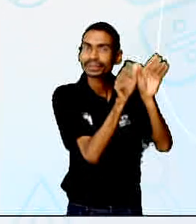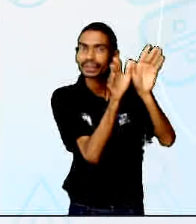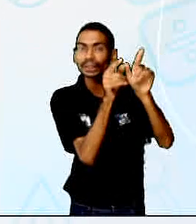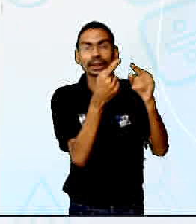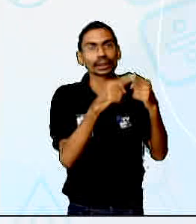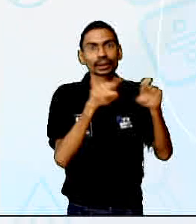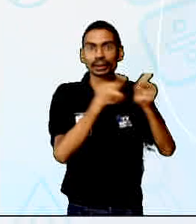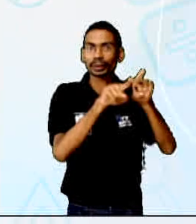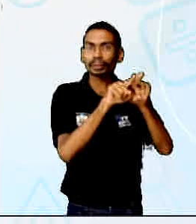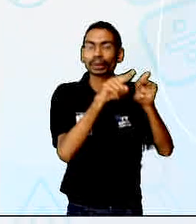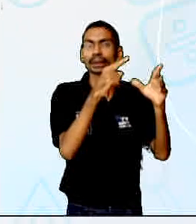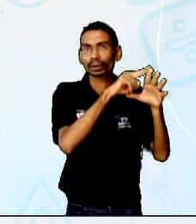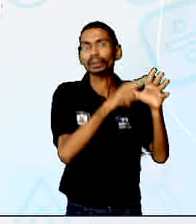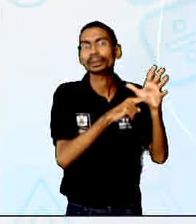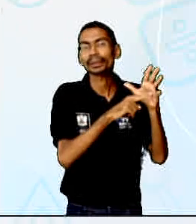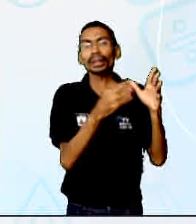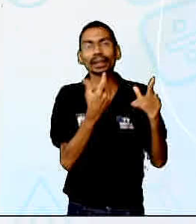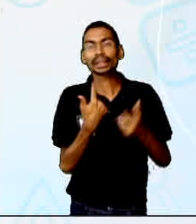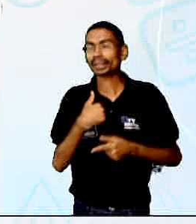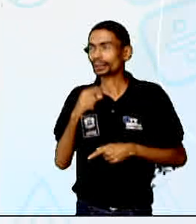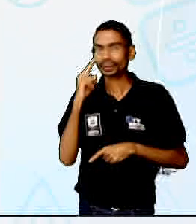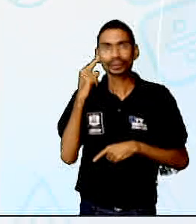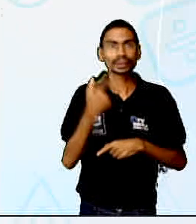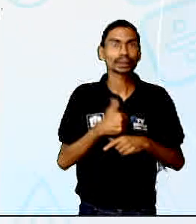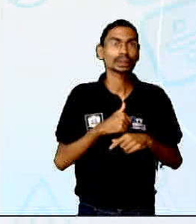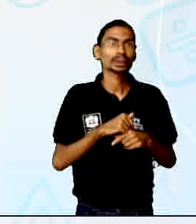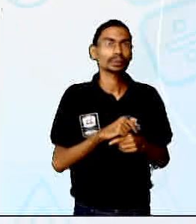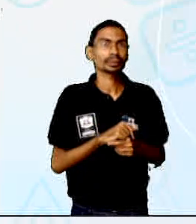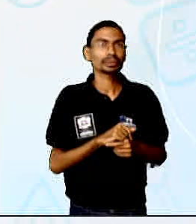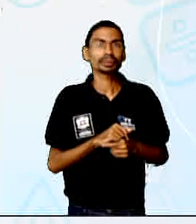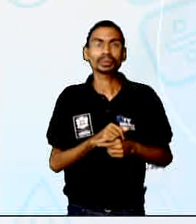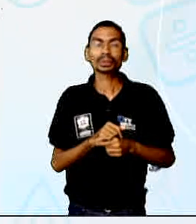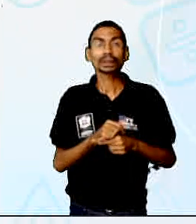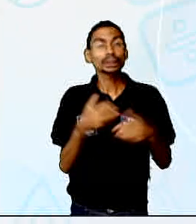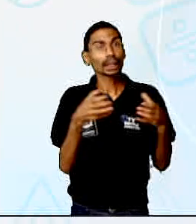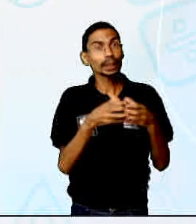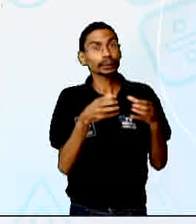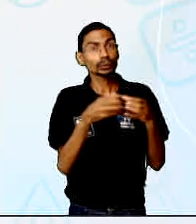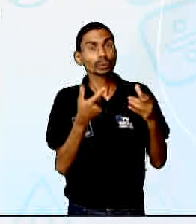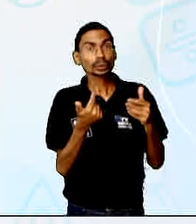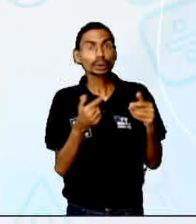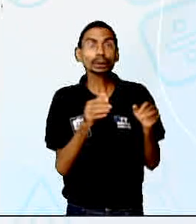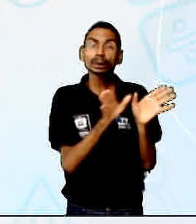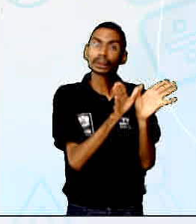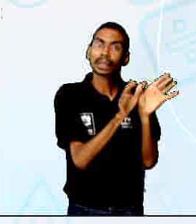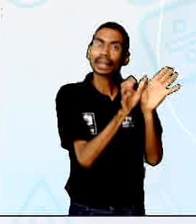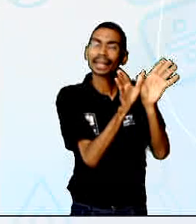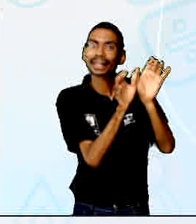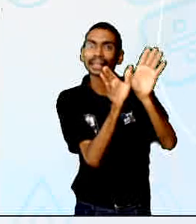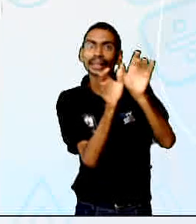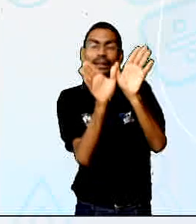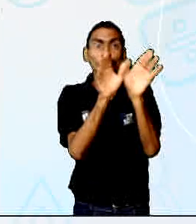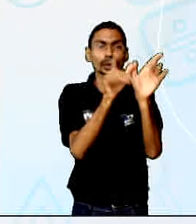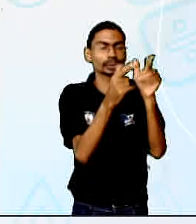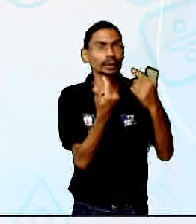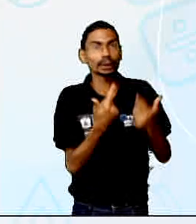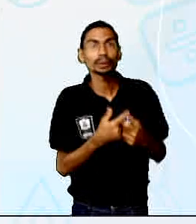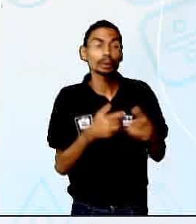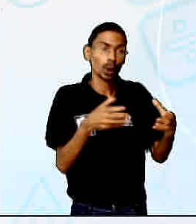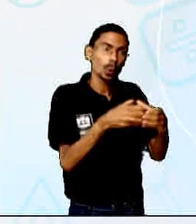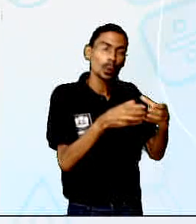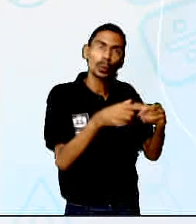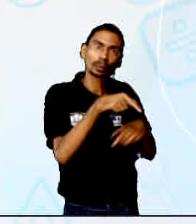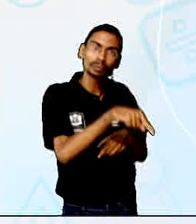dos aéreos, mas eles foram agregados ao grupo dos terrestres. E temos também